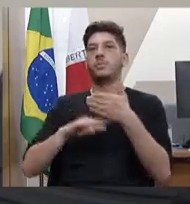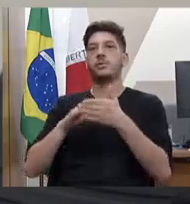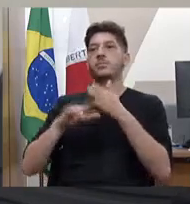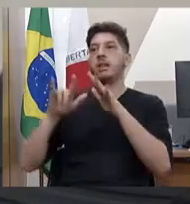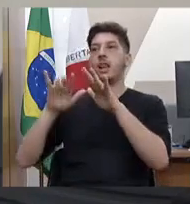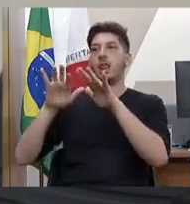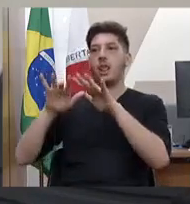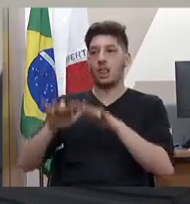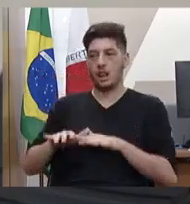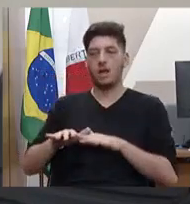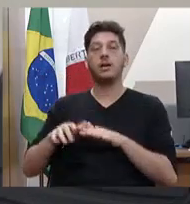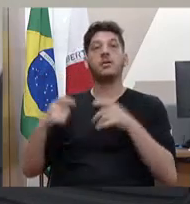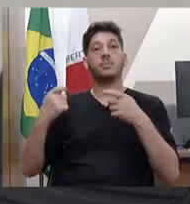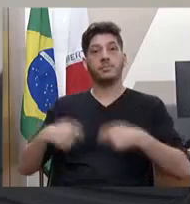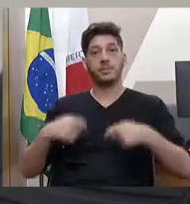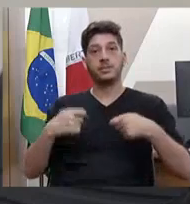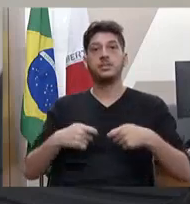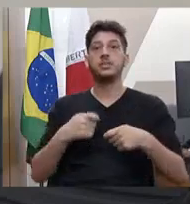identifique